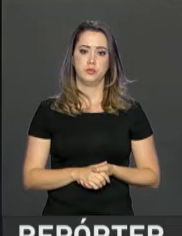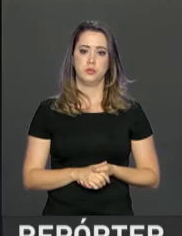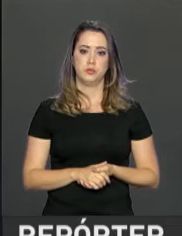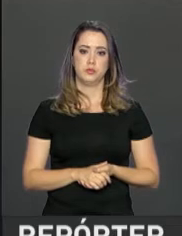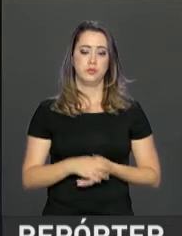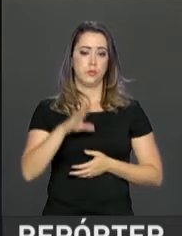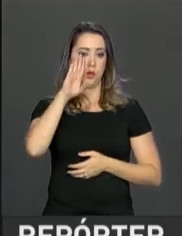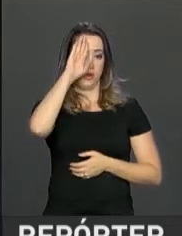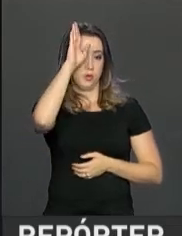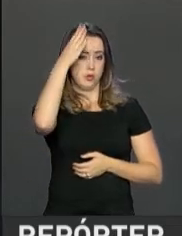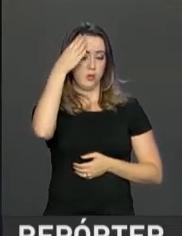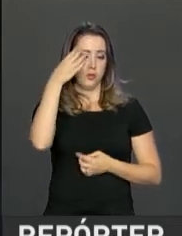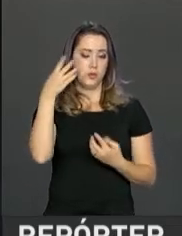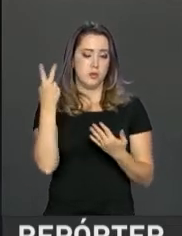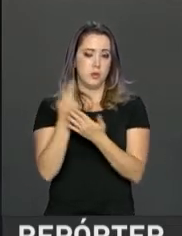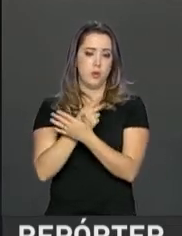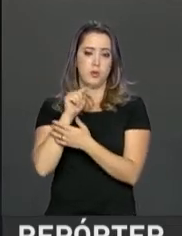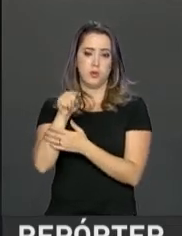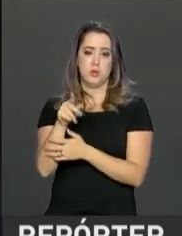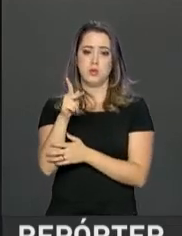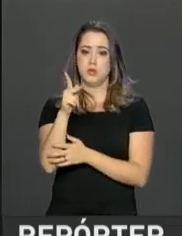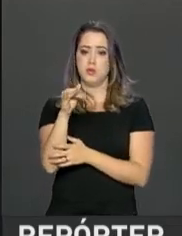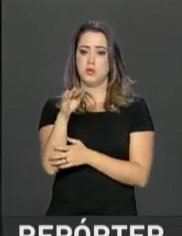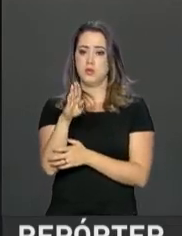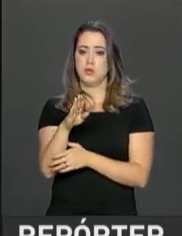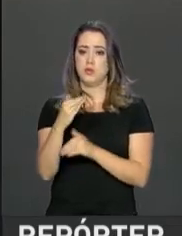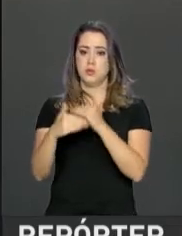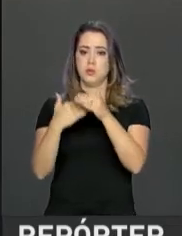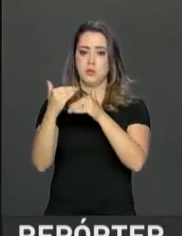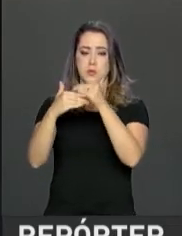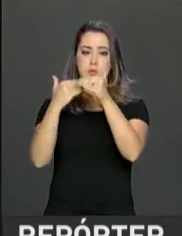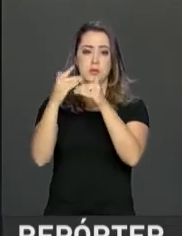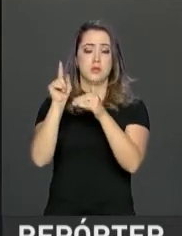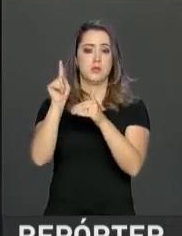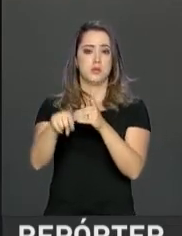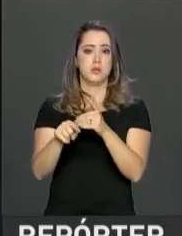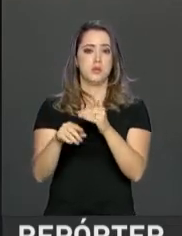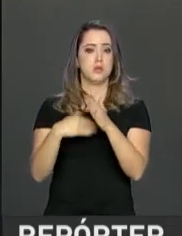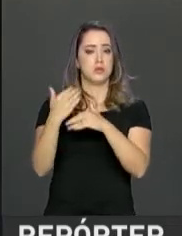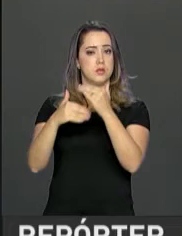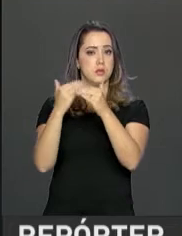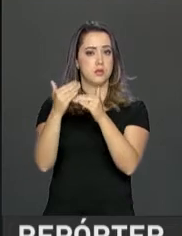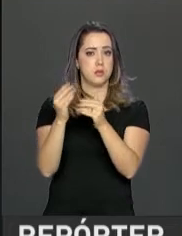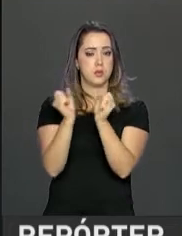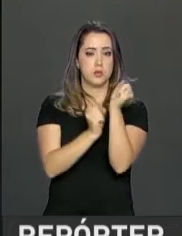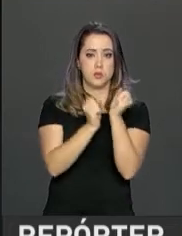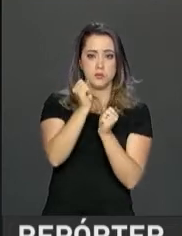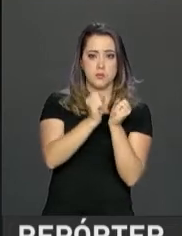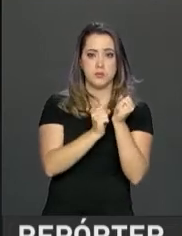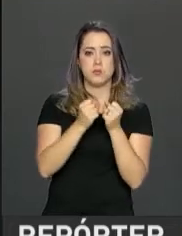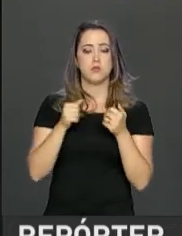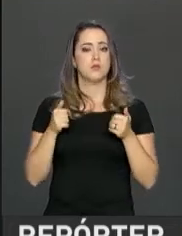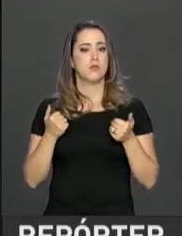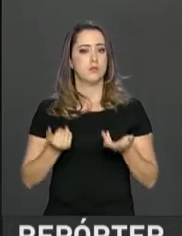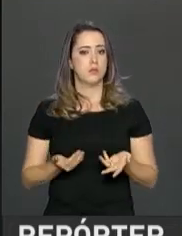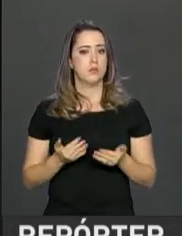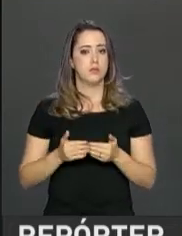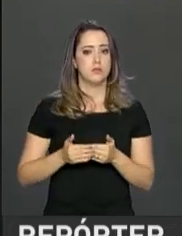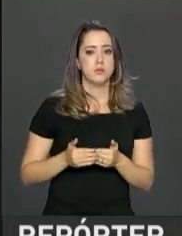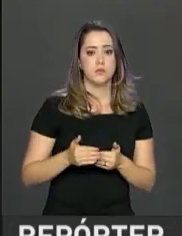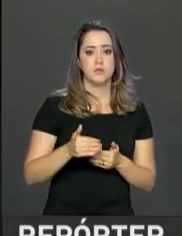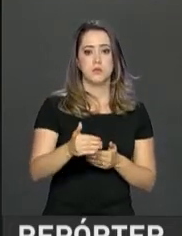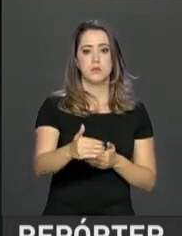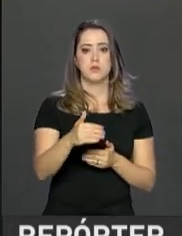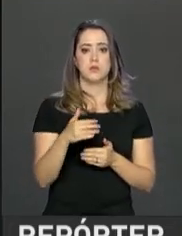per capita ao ano nos próximos anos é o crescimento da produtividade ademais para um crescimento duradouro de longo prazo